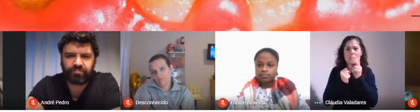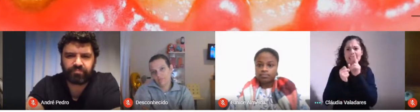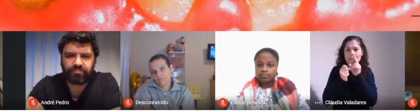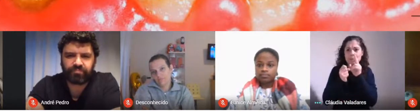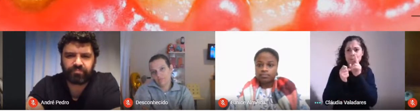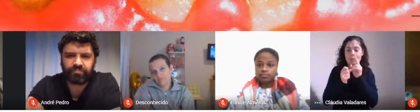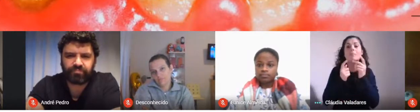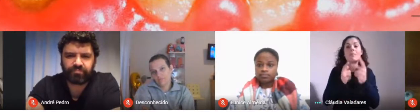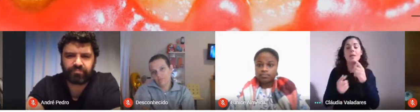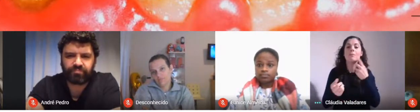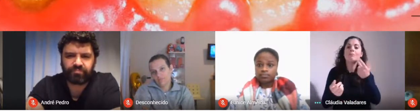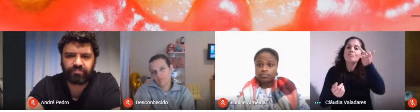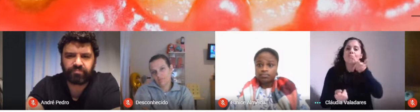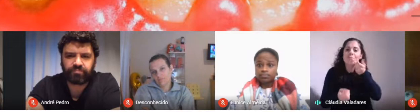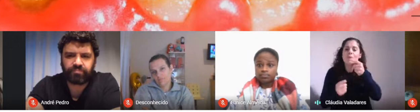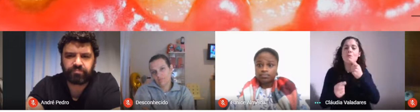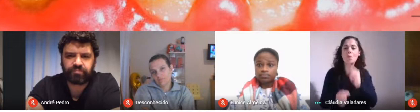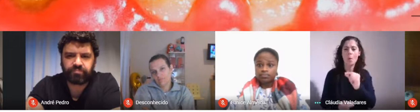chamamos de tártaro,